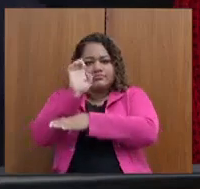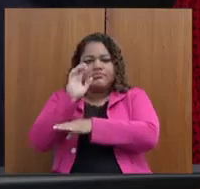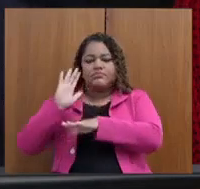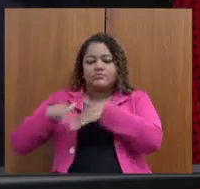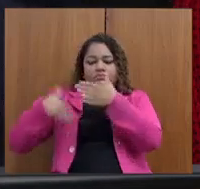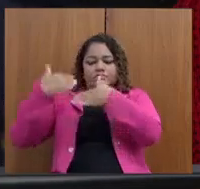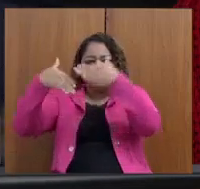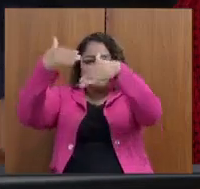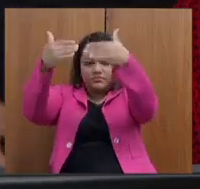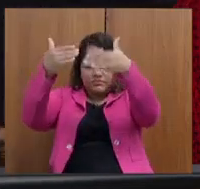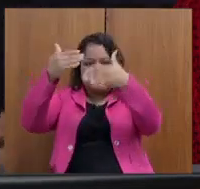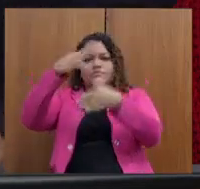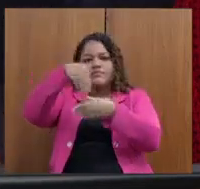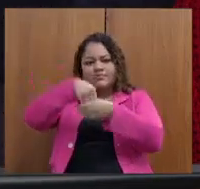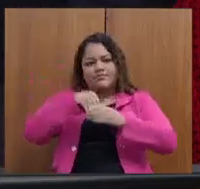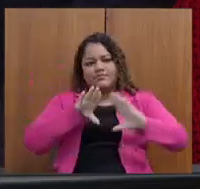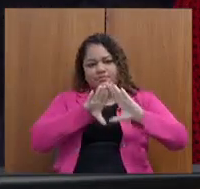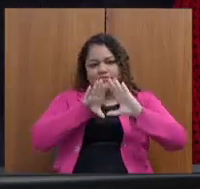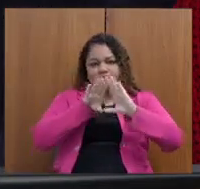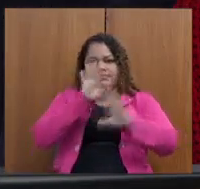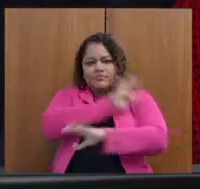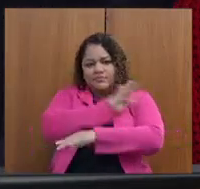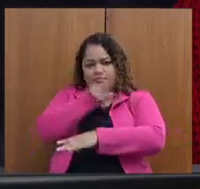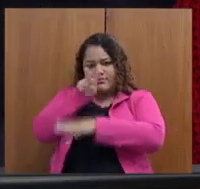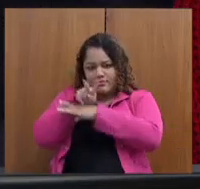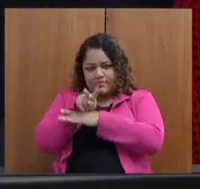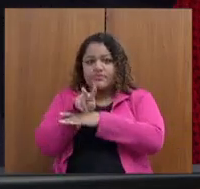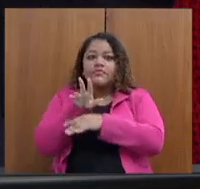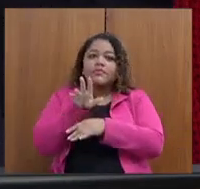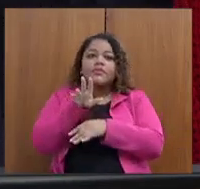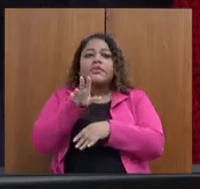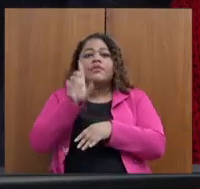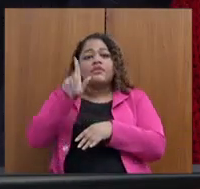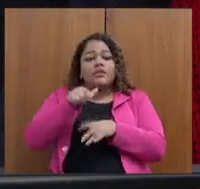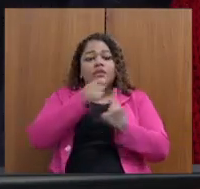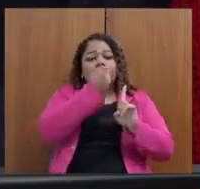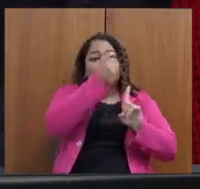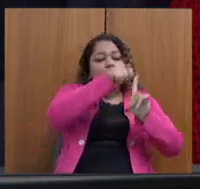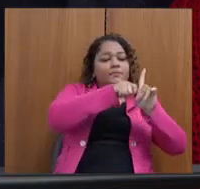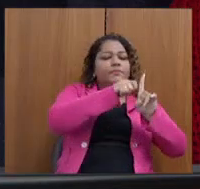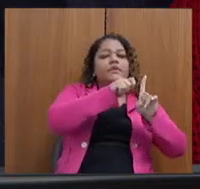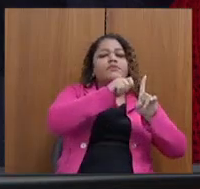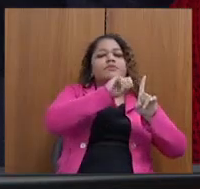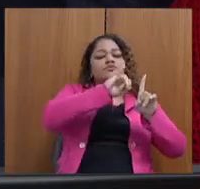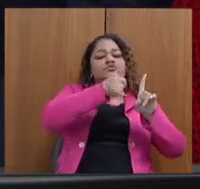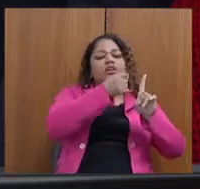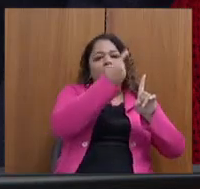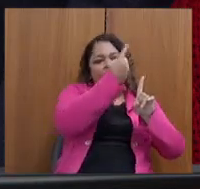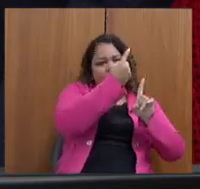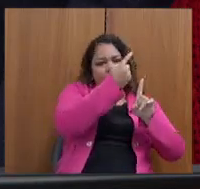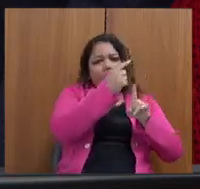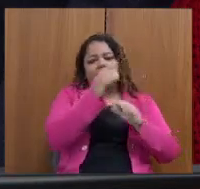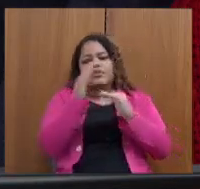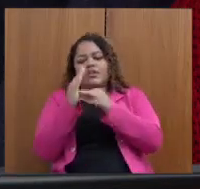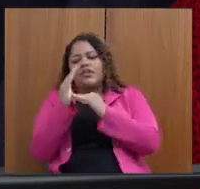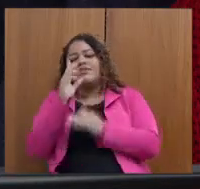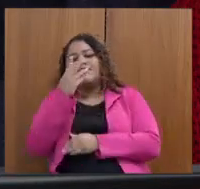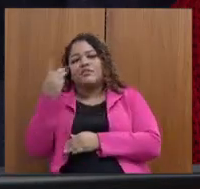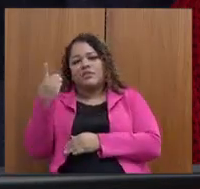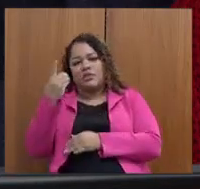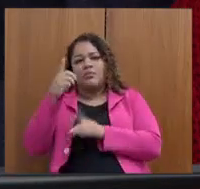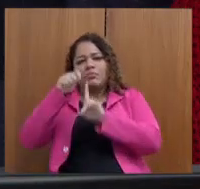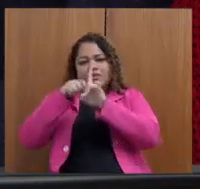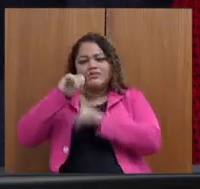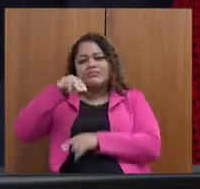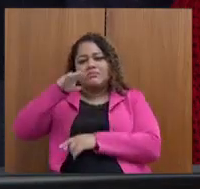fiscalizar prestação de contas Considerando o primeiro o período de Primeiro de Janeiro a 31 de Maio de 2023